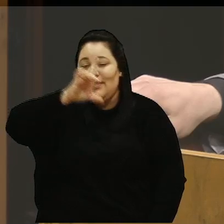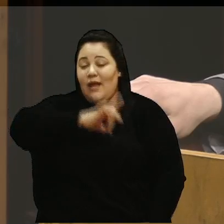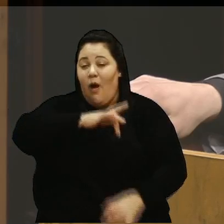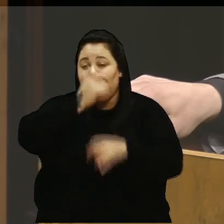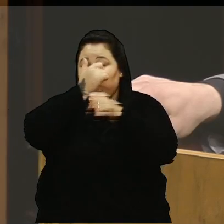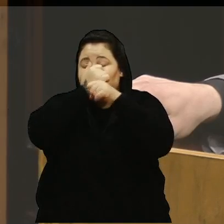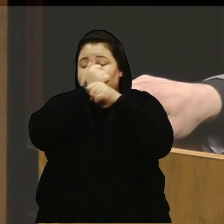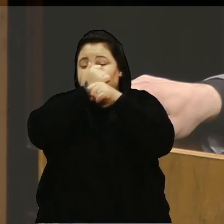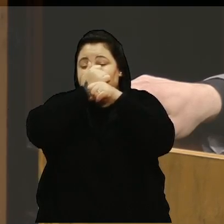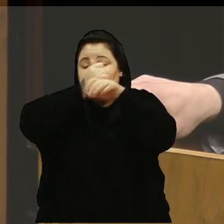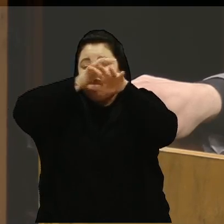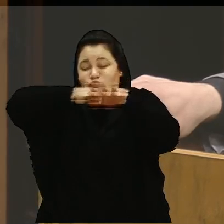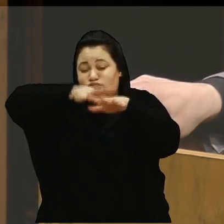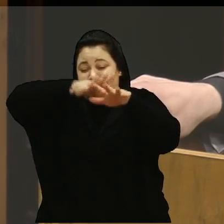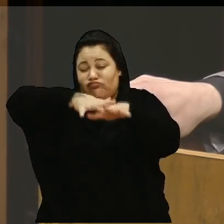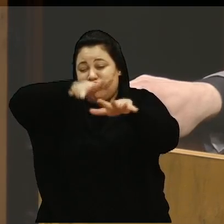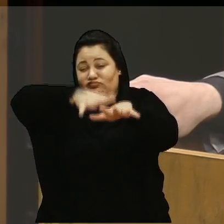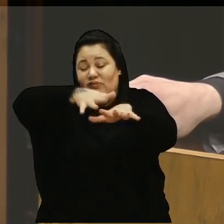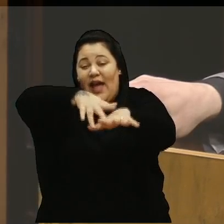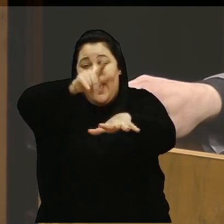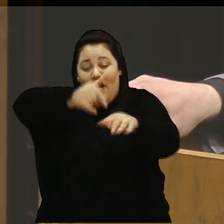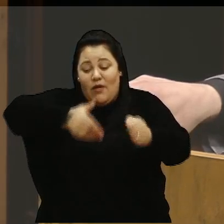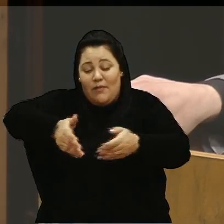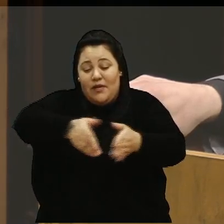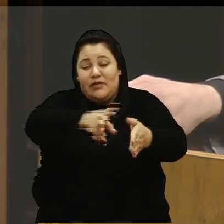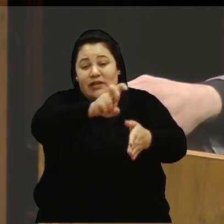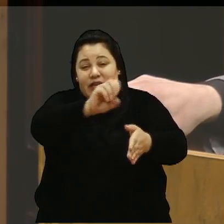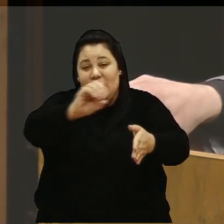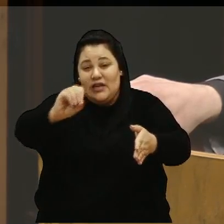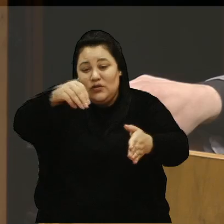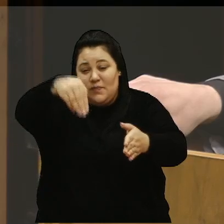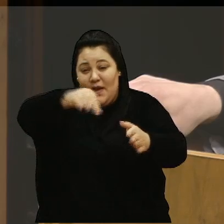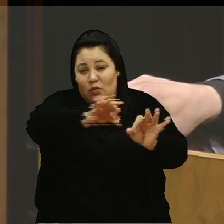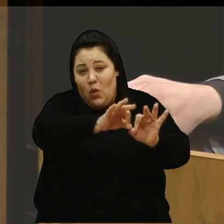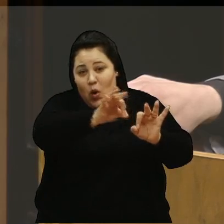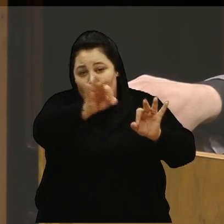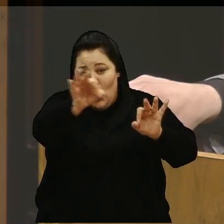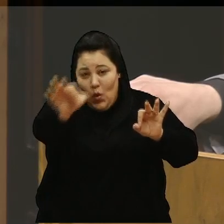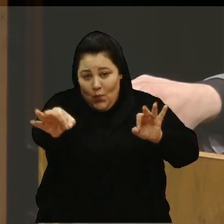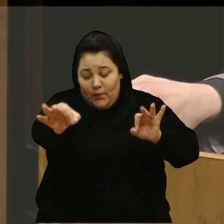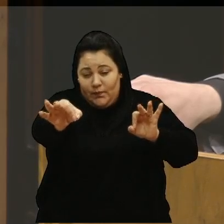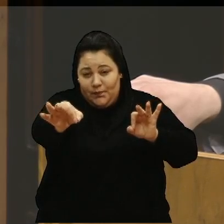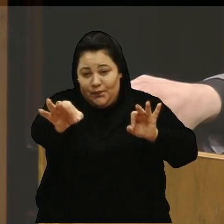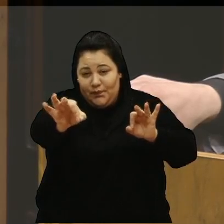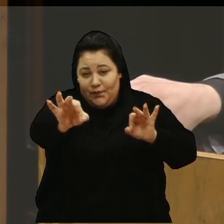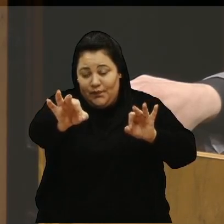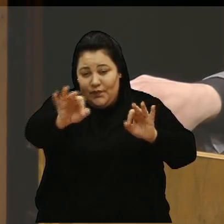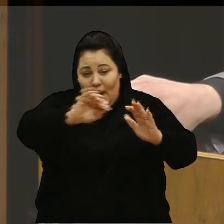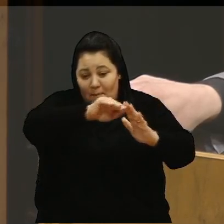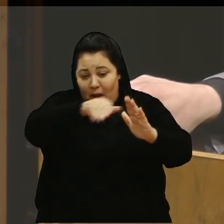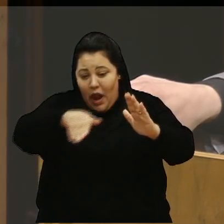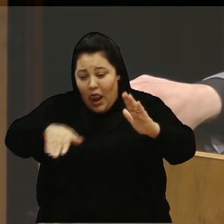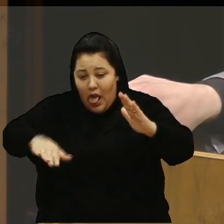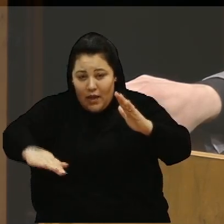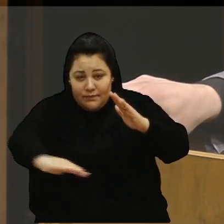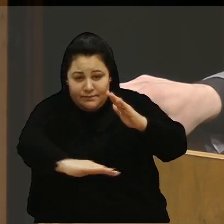engarrafamento lá. É um trecho de 500 metros, logo abaixo do viaduto.